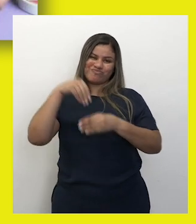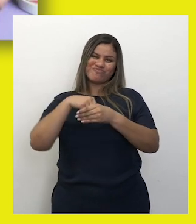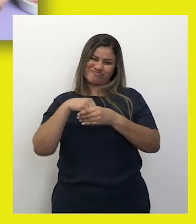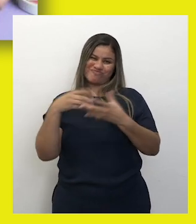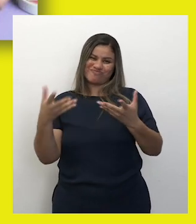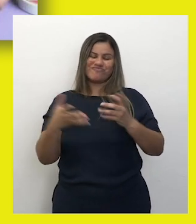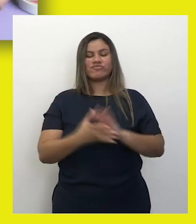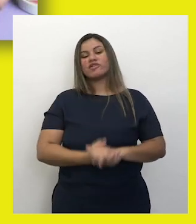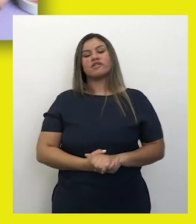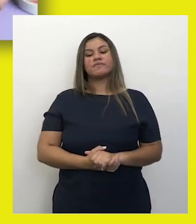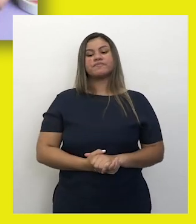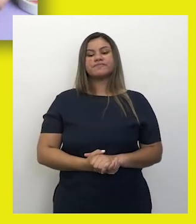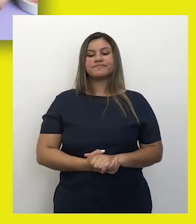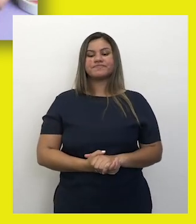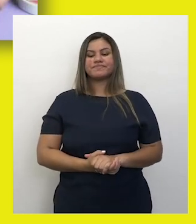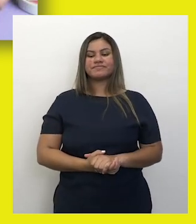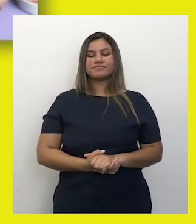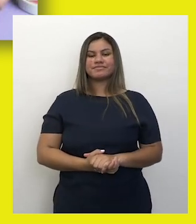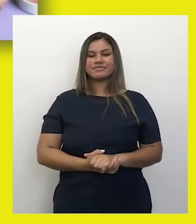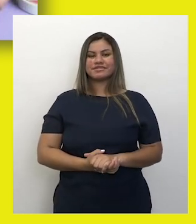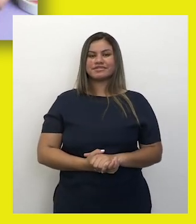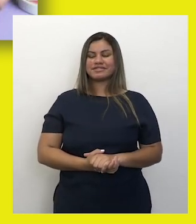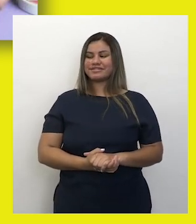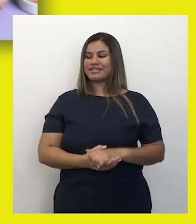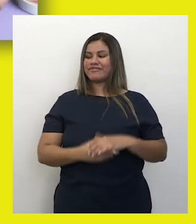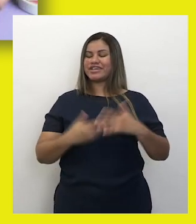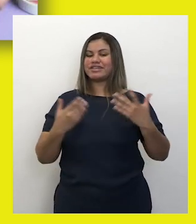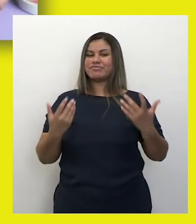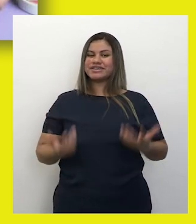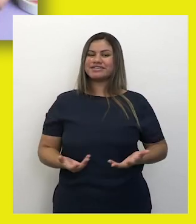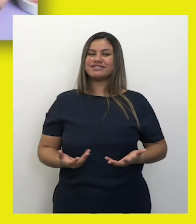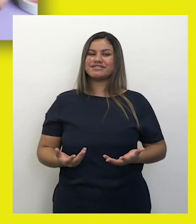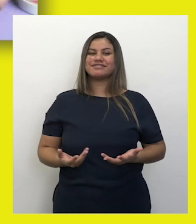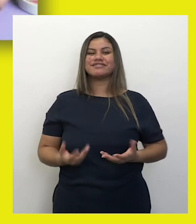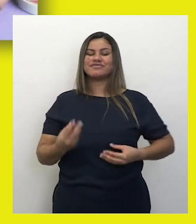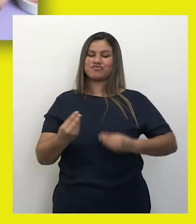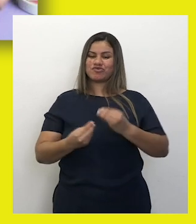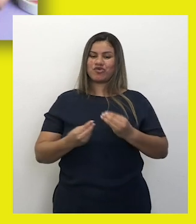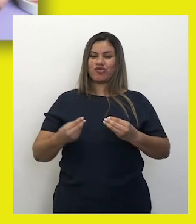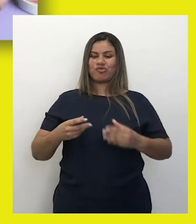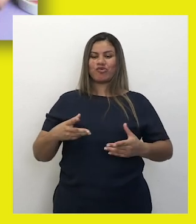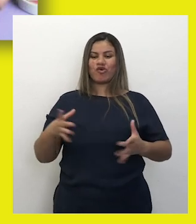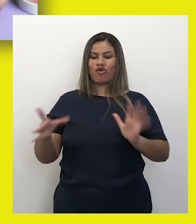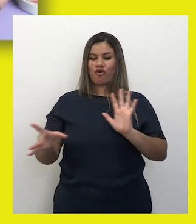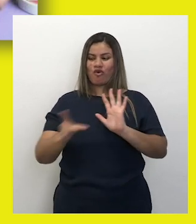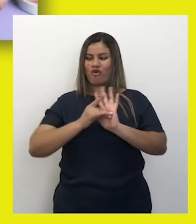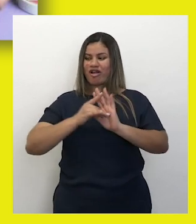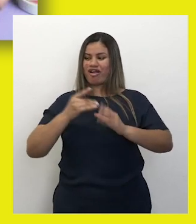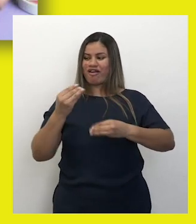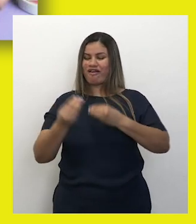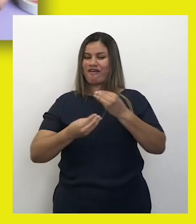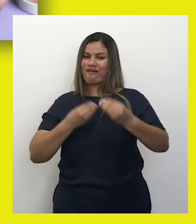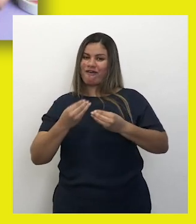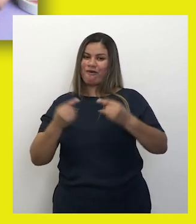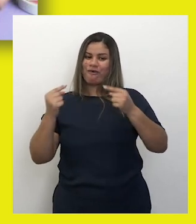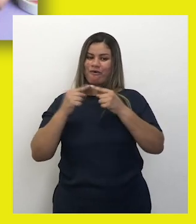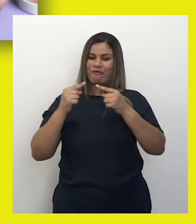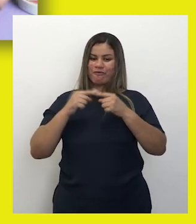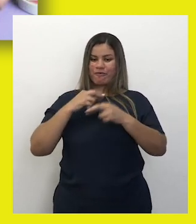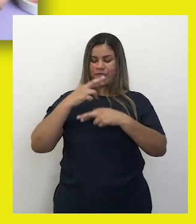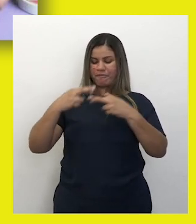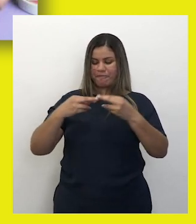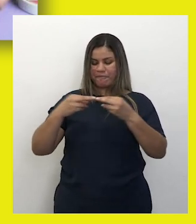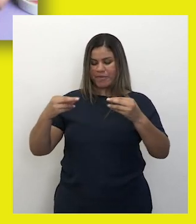Da parte de dentro. Segundo passo, antes de colar o retângulo maior, corte um pedaço de papel de presente para